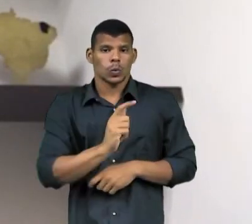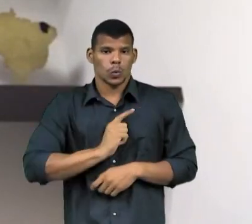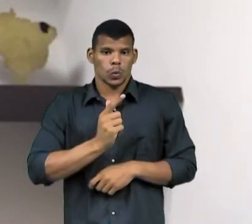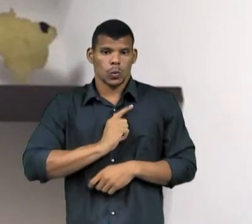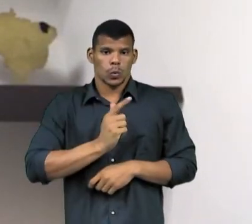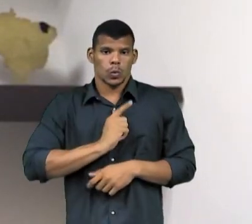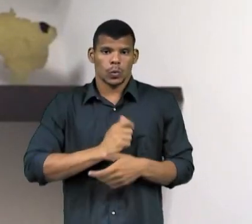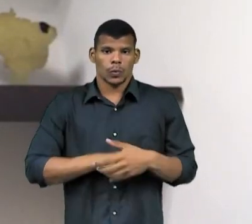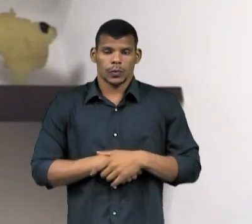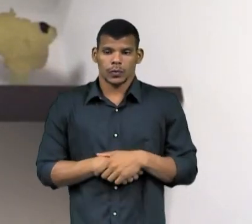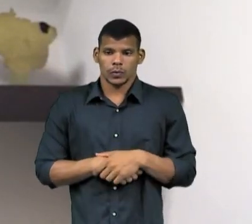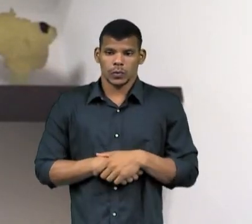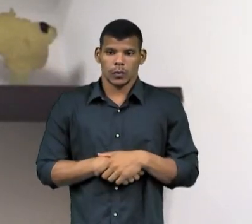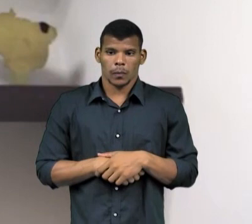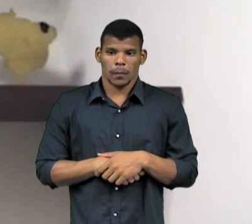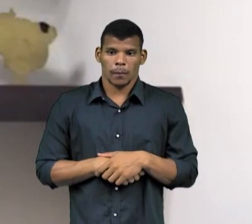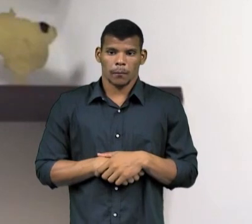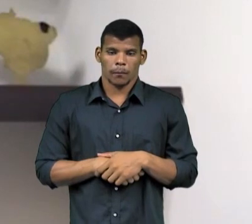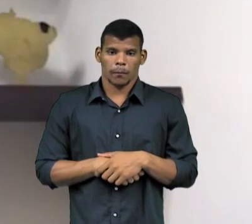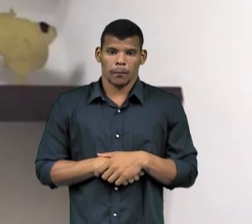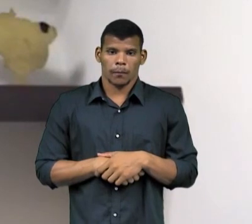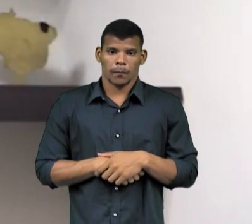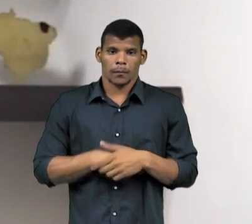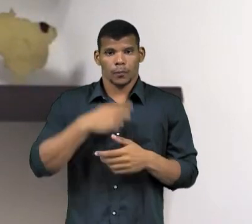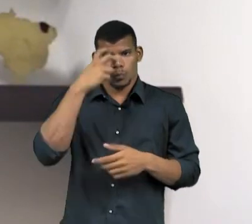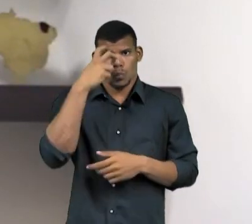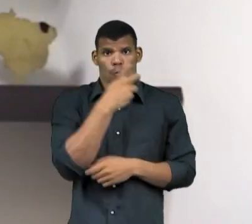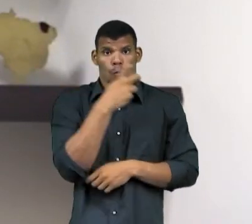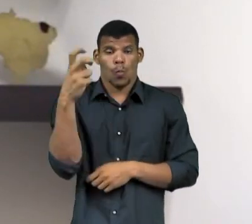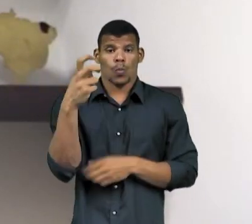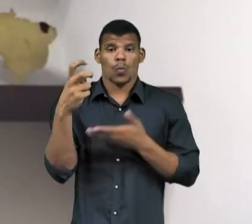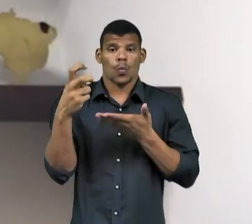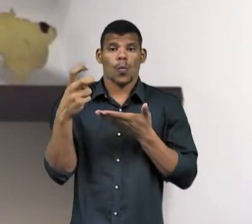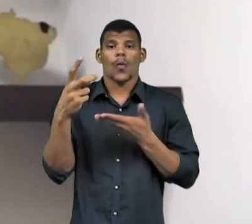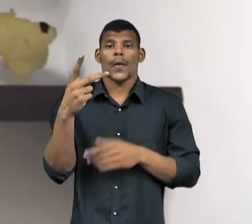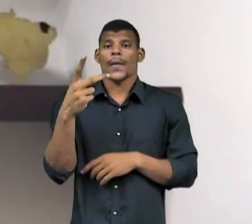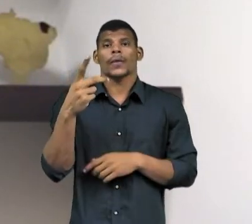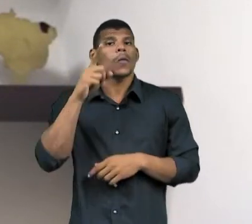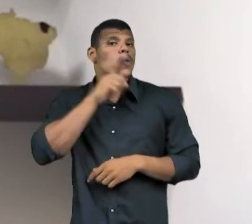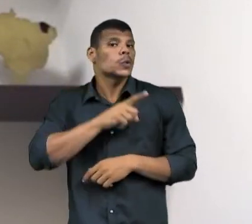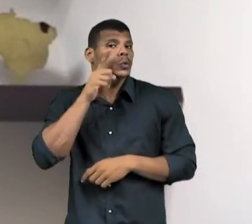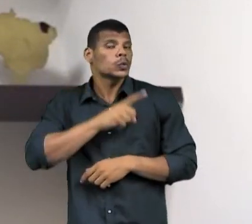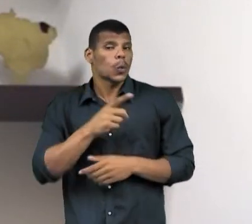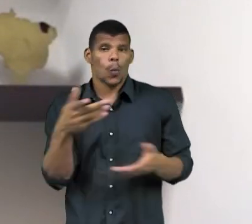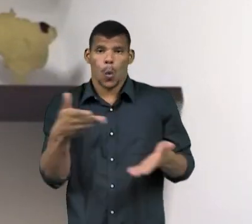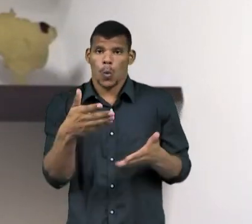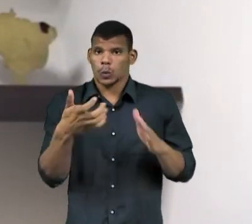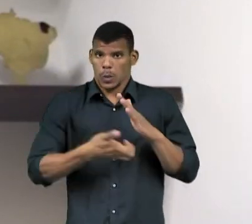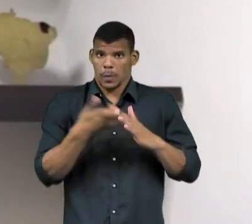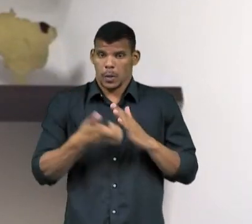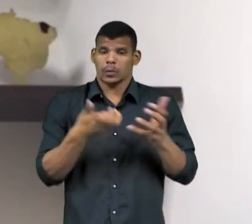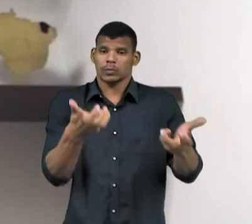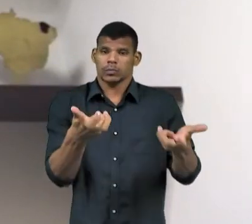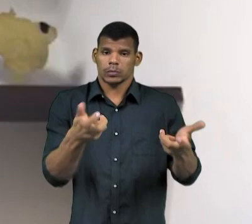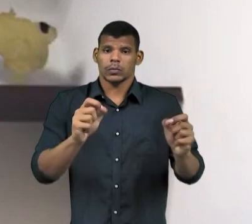proativo. Né, mudou muito essa cultura em relação à questão do estágio. Hoje as empresas realmente contratam o estagiário com uma